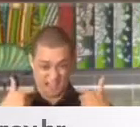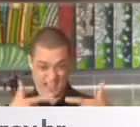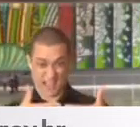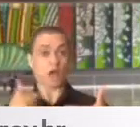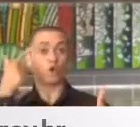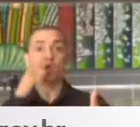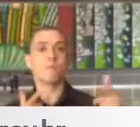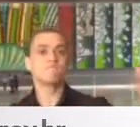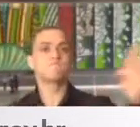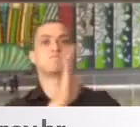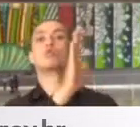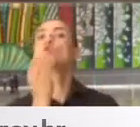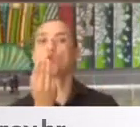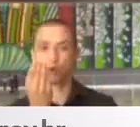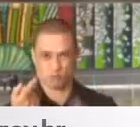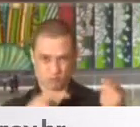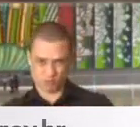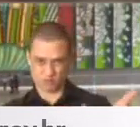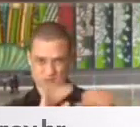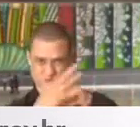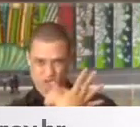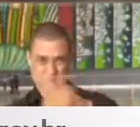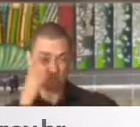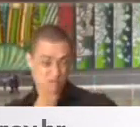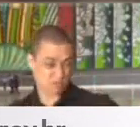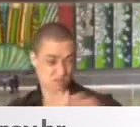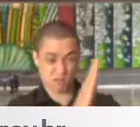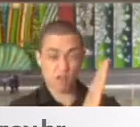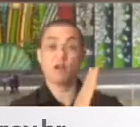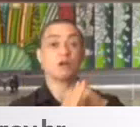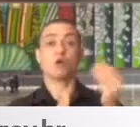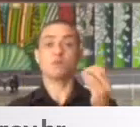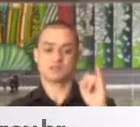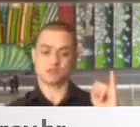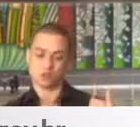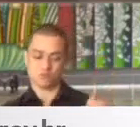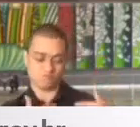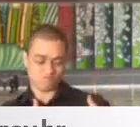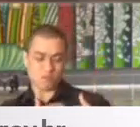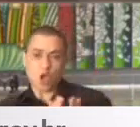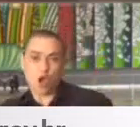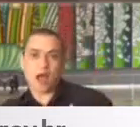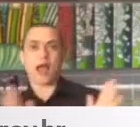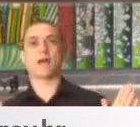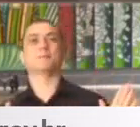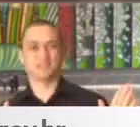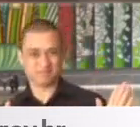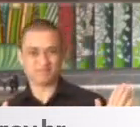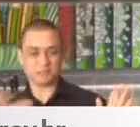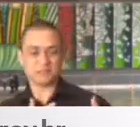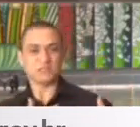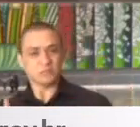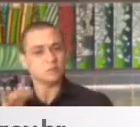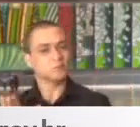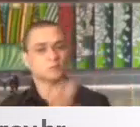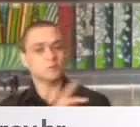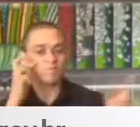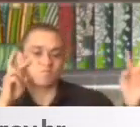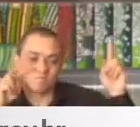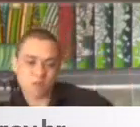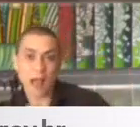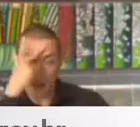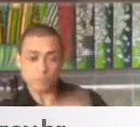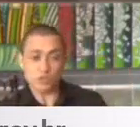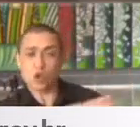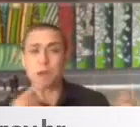guerra contra o coronavírus se tivermos a capacidade de abrir o coração, termos o olhar aos que mais